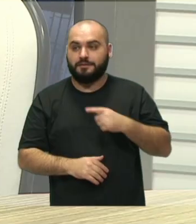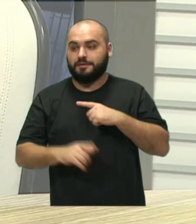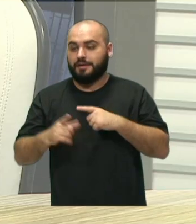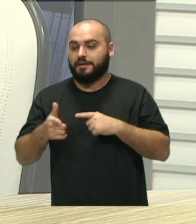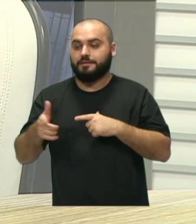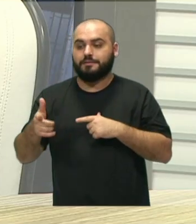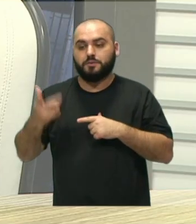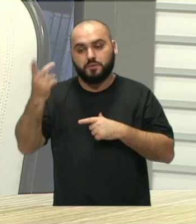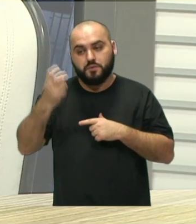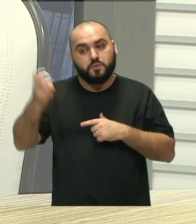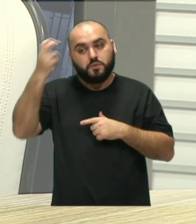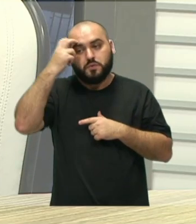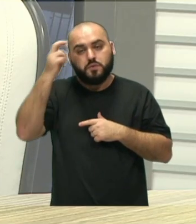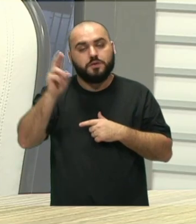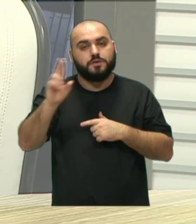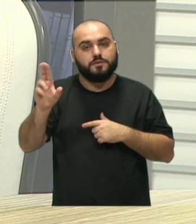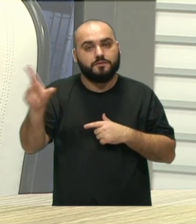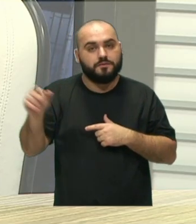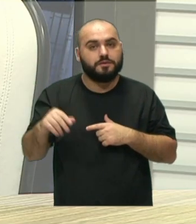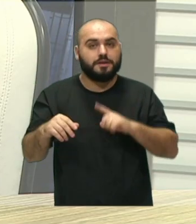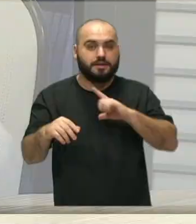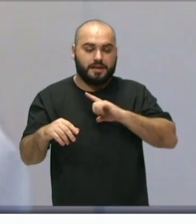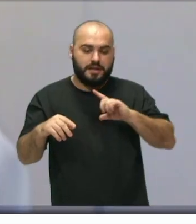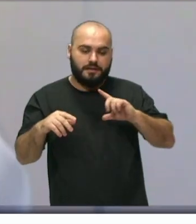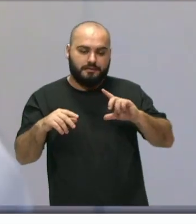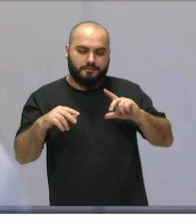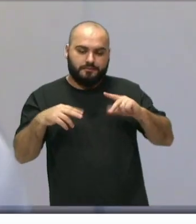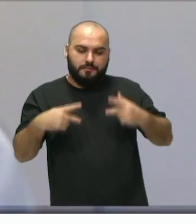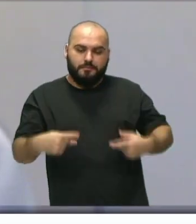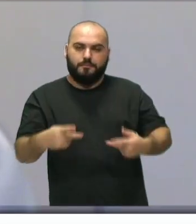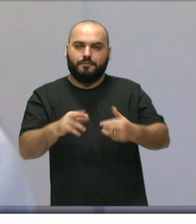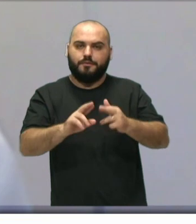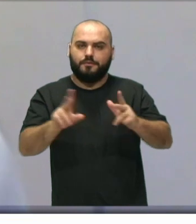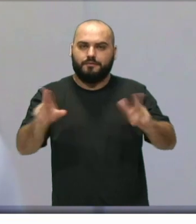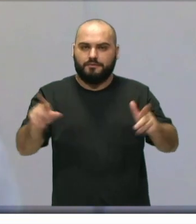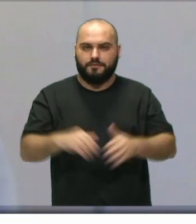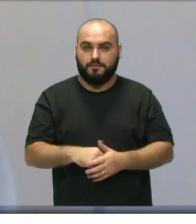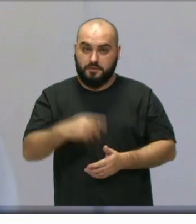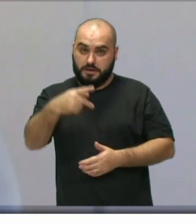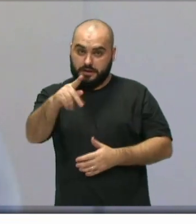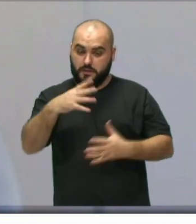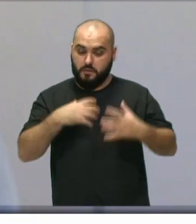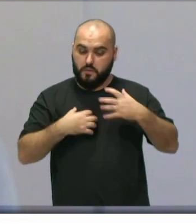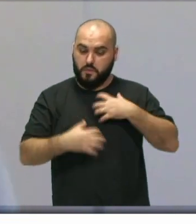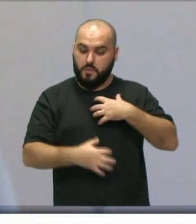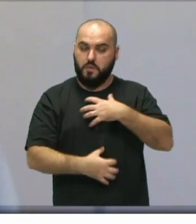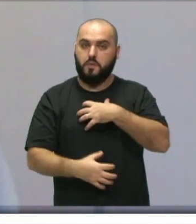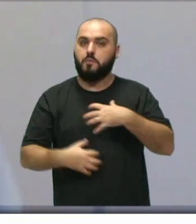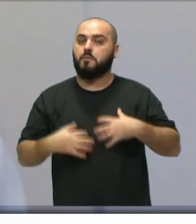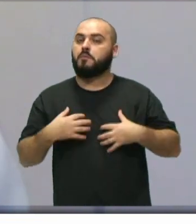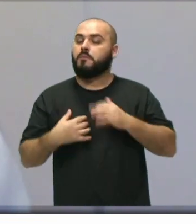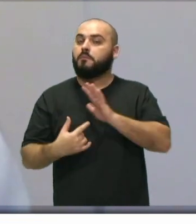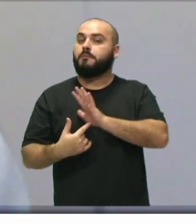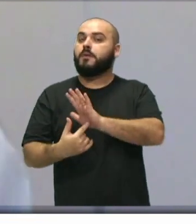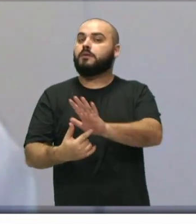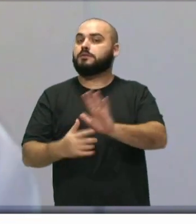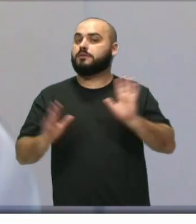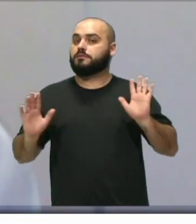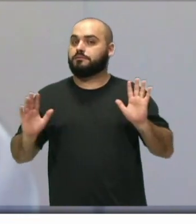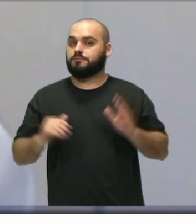tem uma cultura diferente, você tem um hábito diferente do meu, né? Então, o corpo vai responder, nós